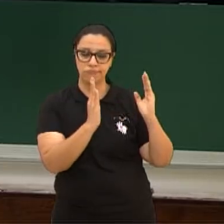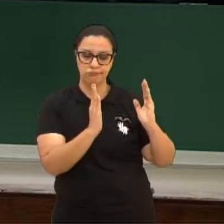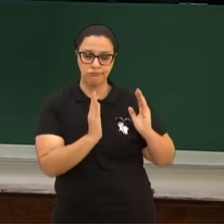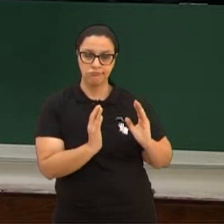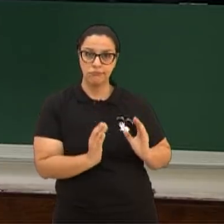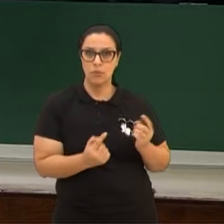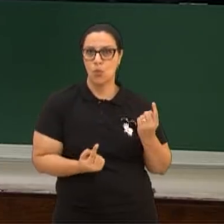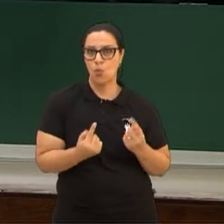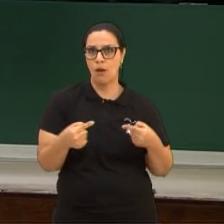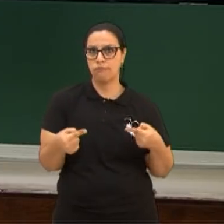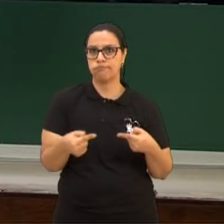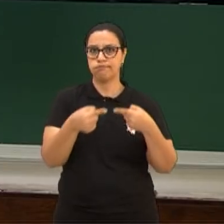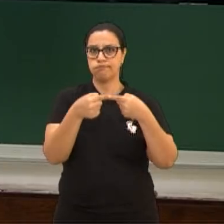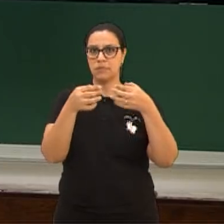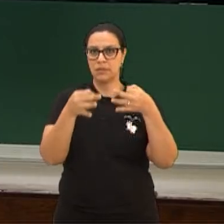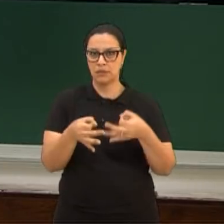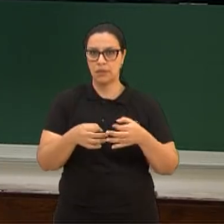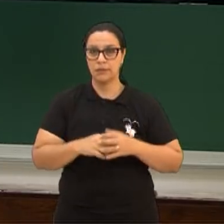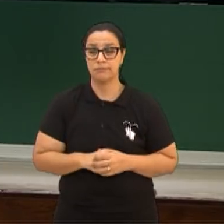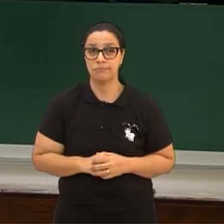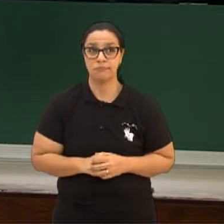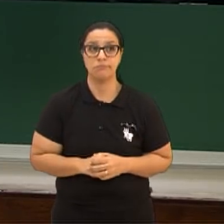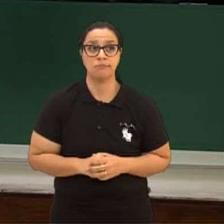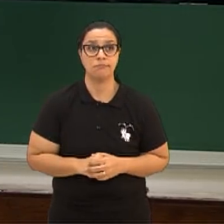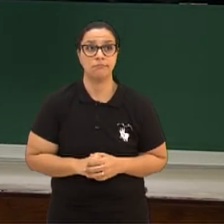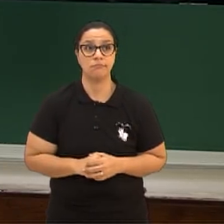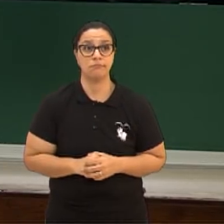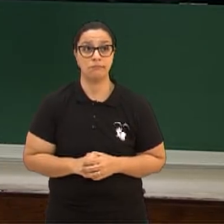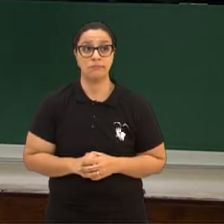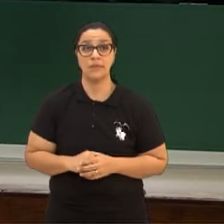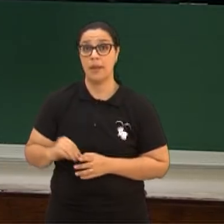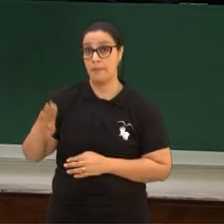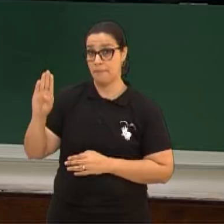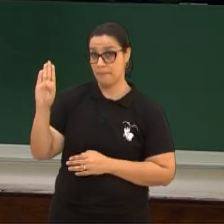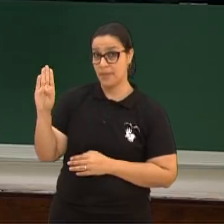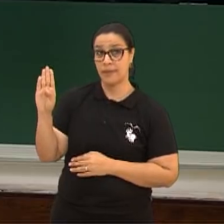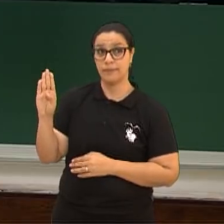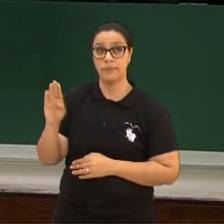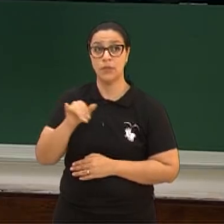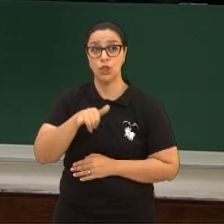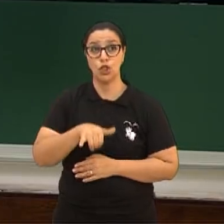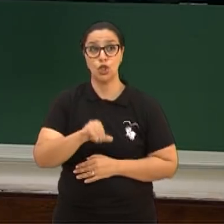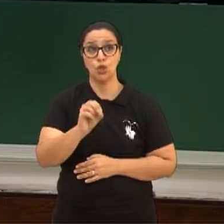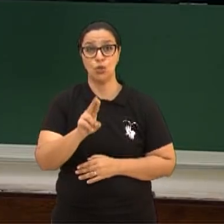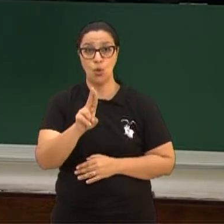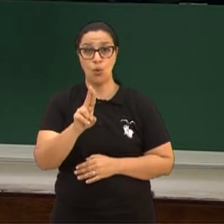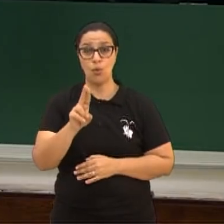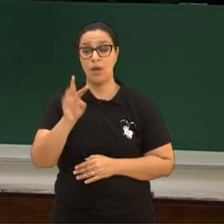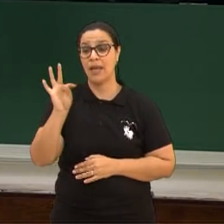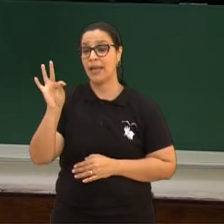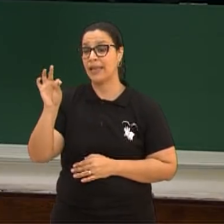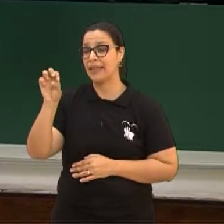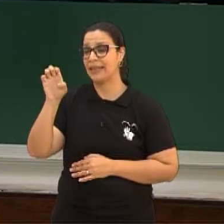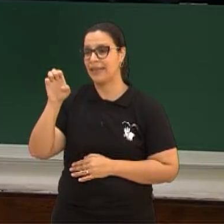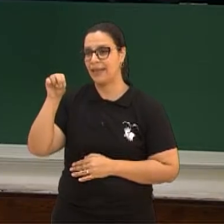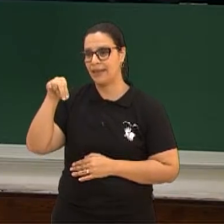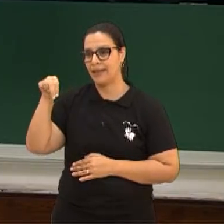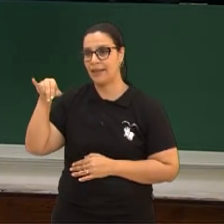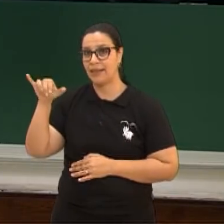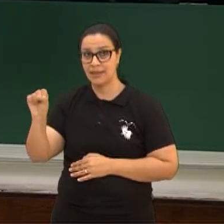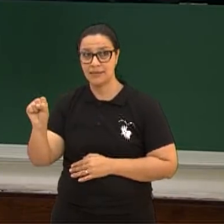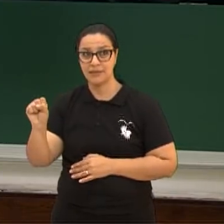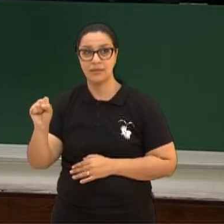soccer ou I are playing soccer. Letra B. You am